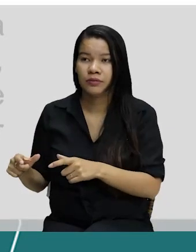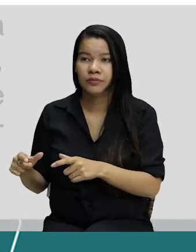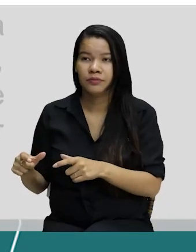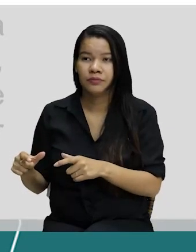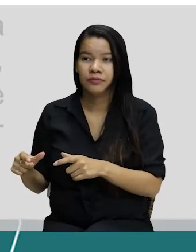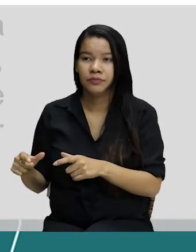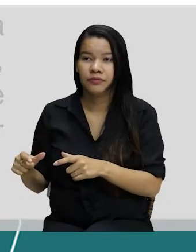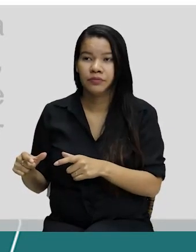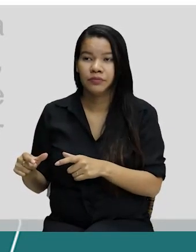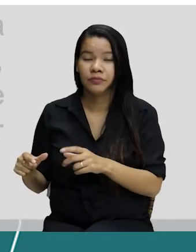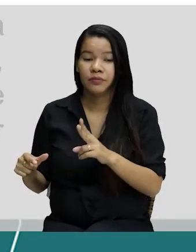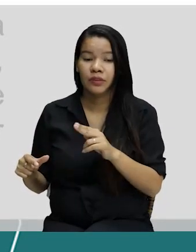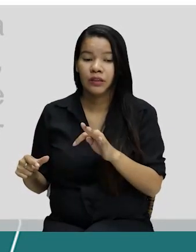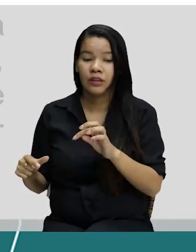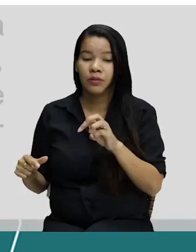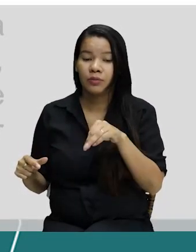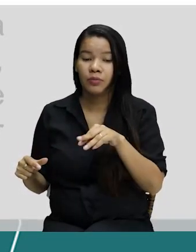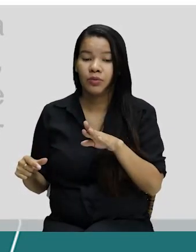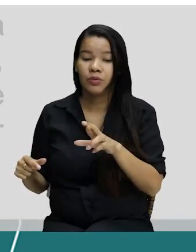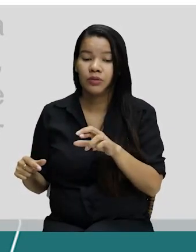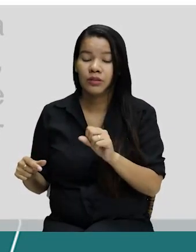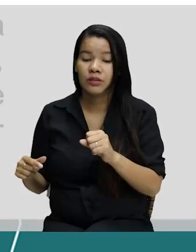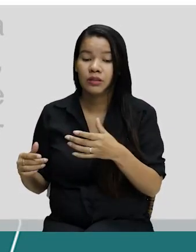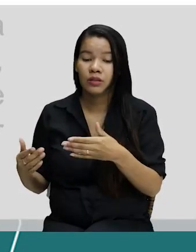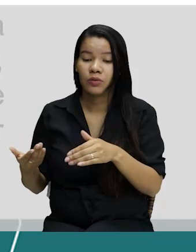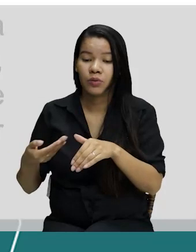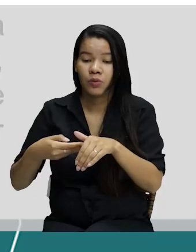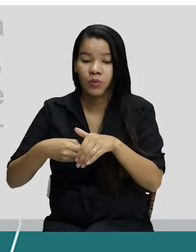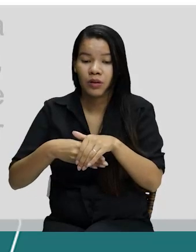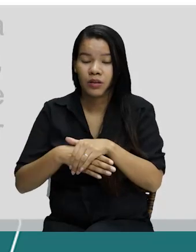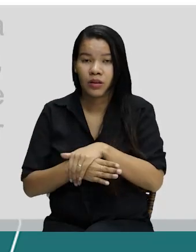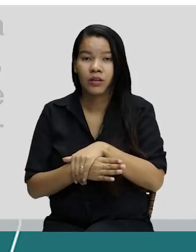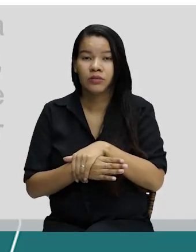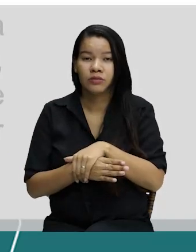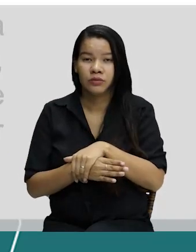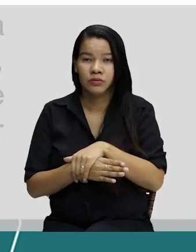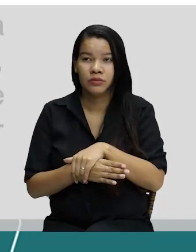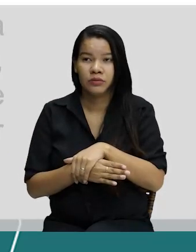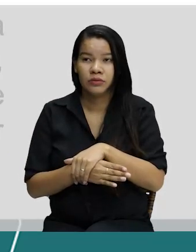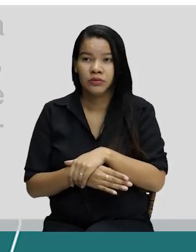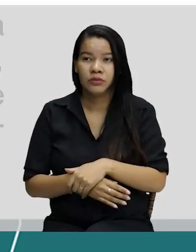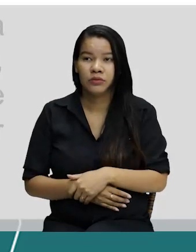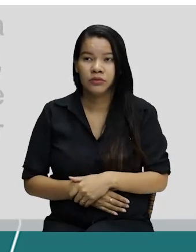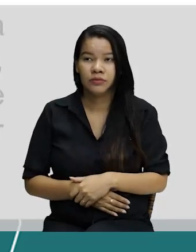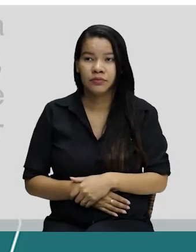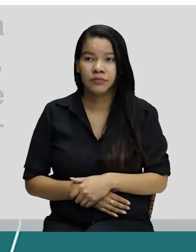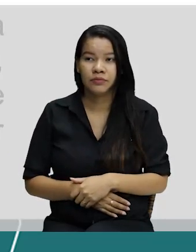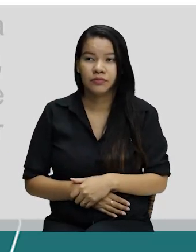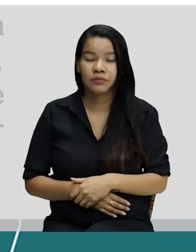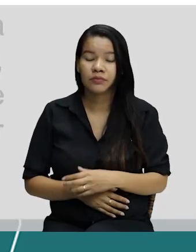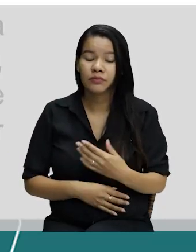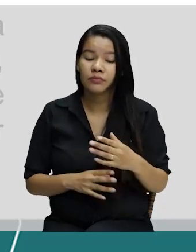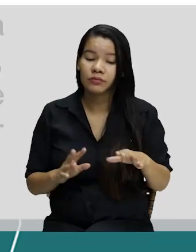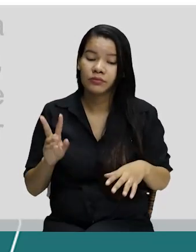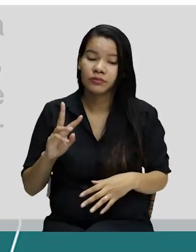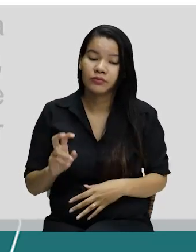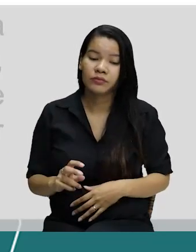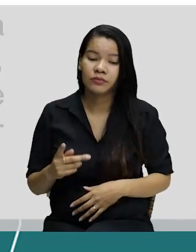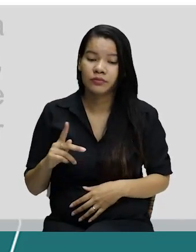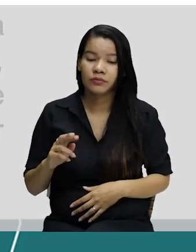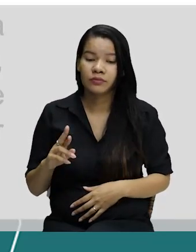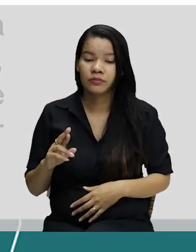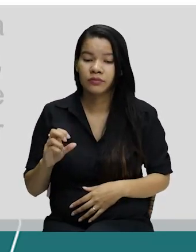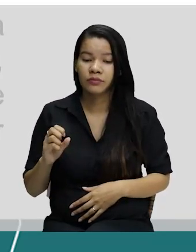em tambores e aí serem guardados em depósitos. Em alguns casos, esses resíduos eles